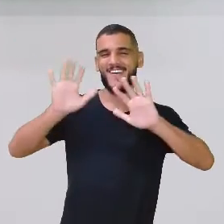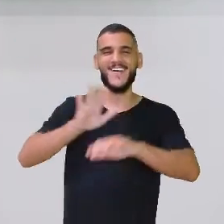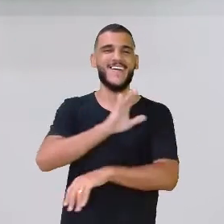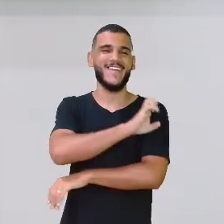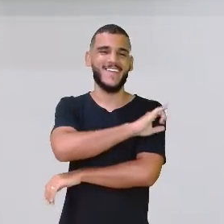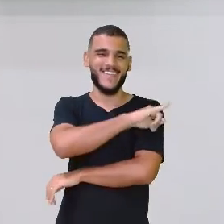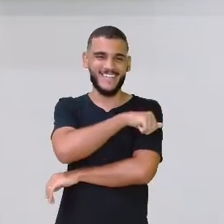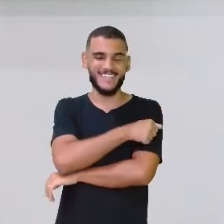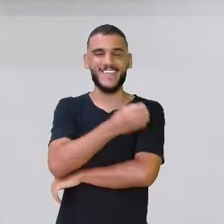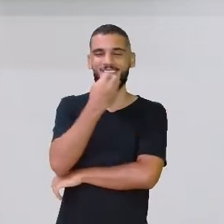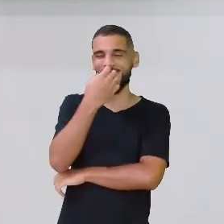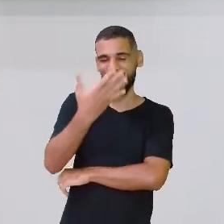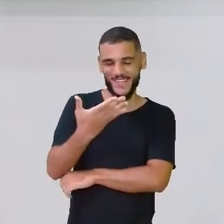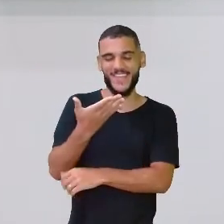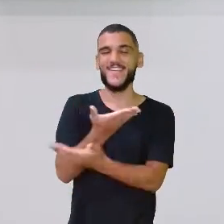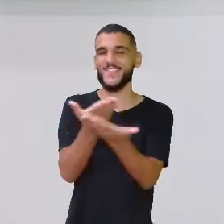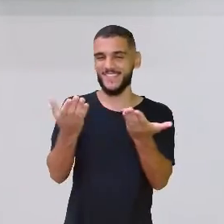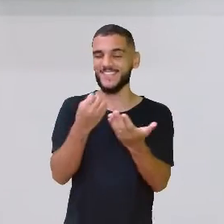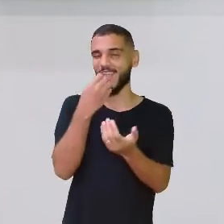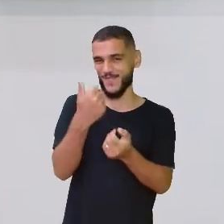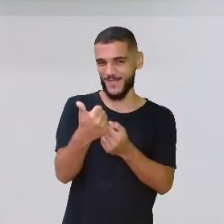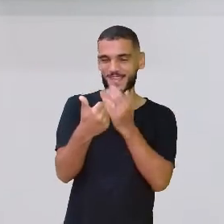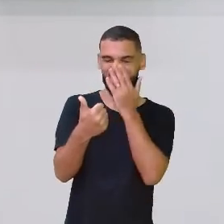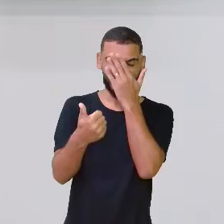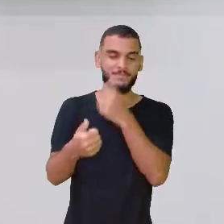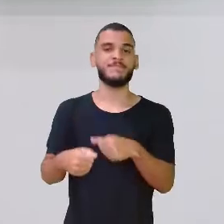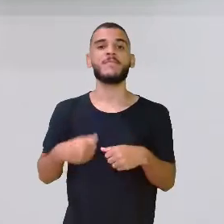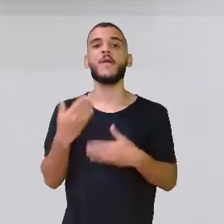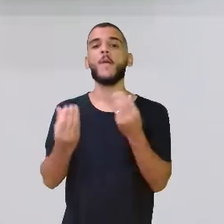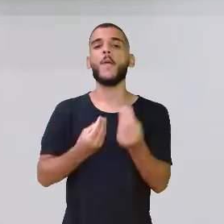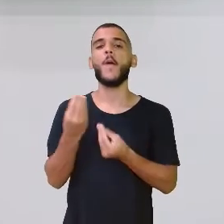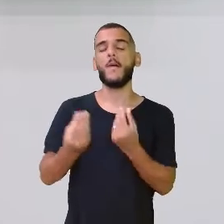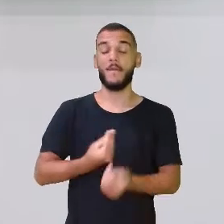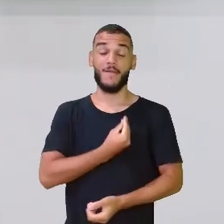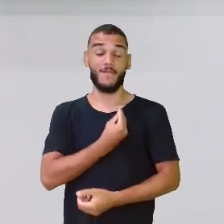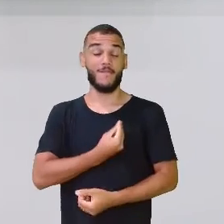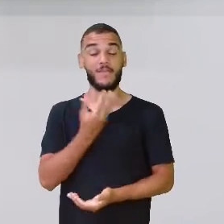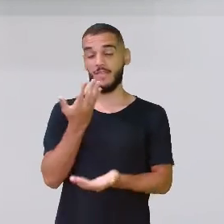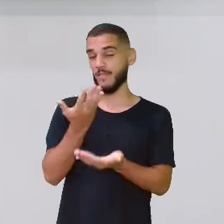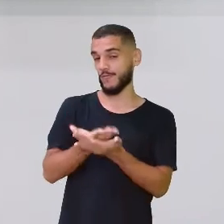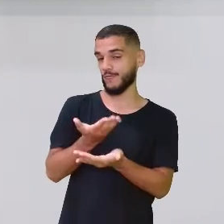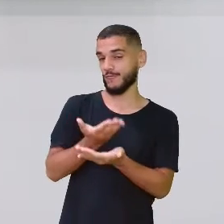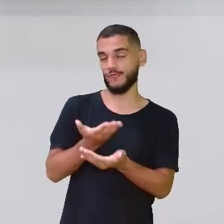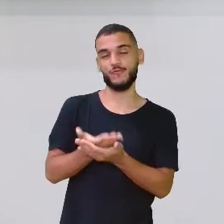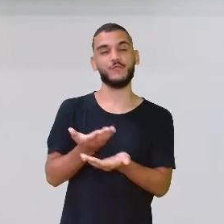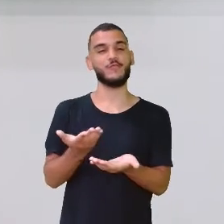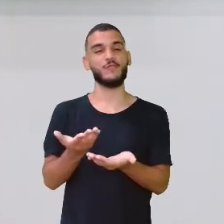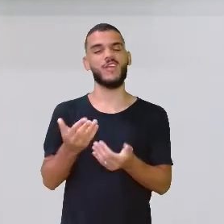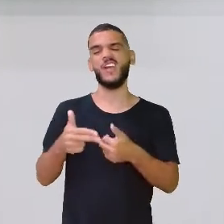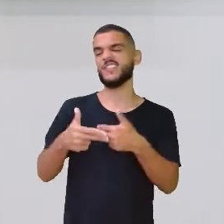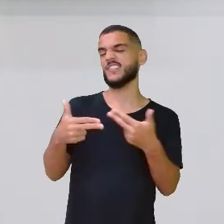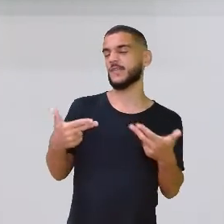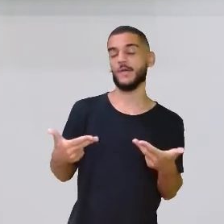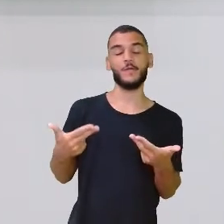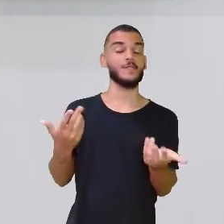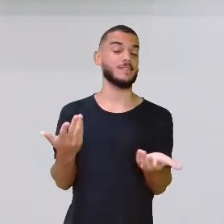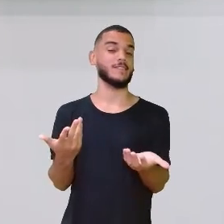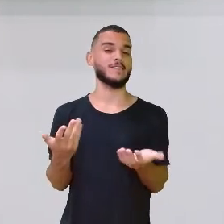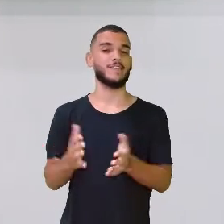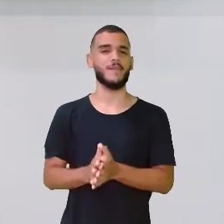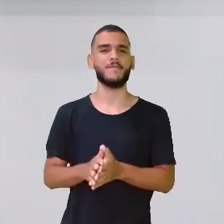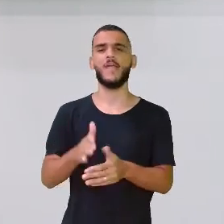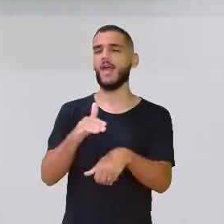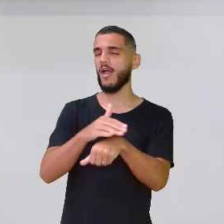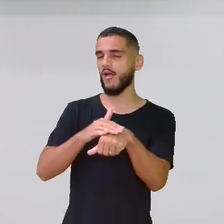Olá, tudo bom? Como é que vocês estão? Como é que está aí a vida, os estudos? Como é que está o ritmo,